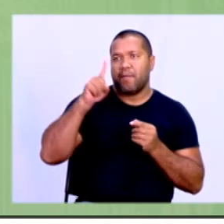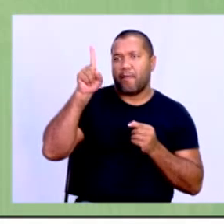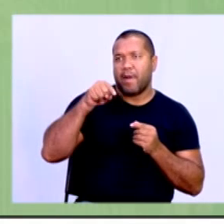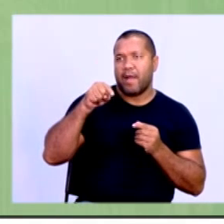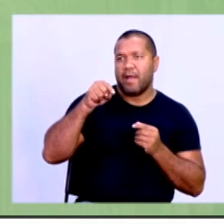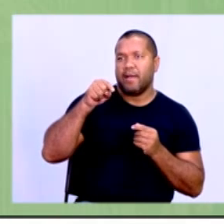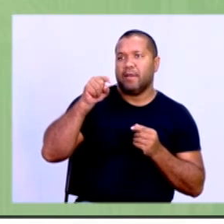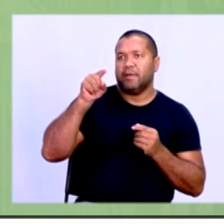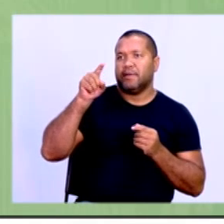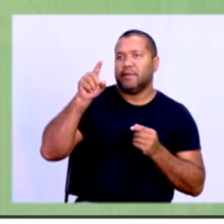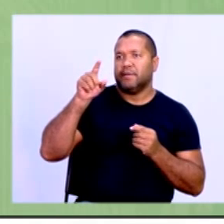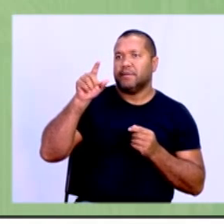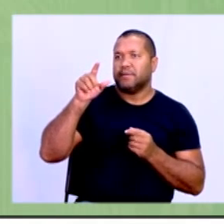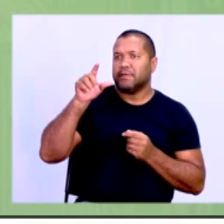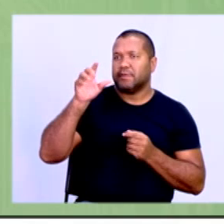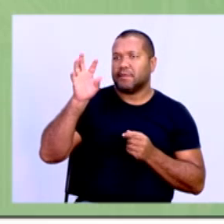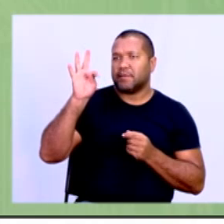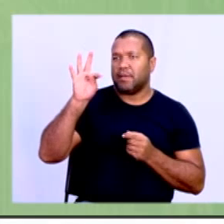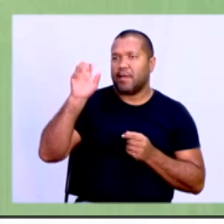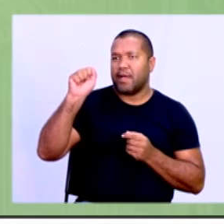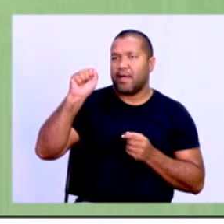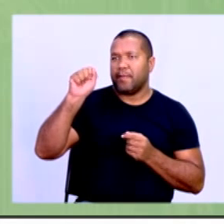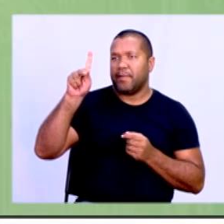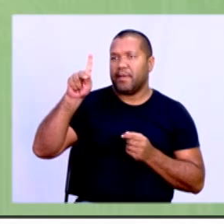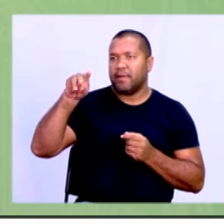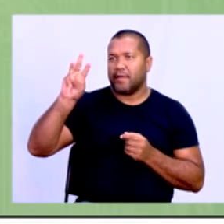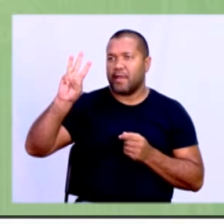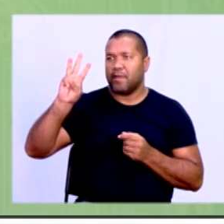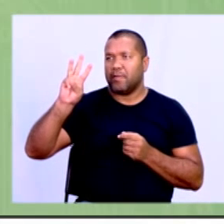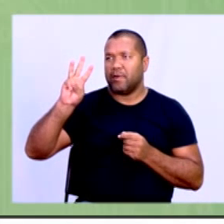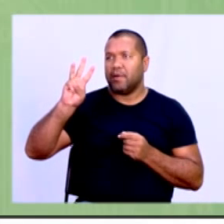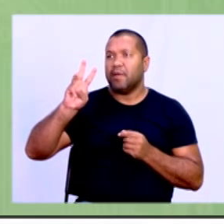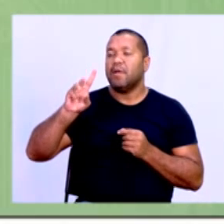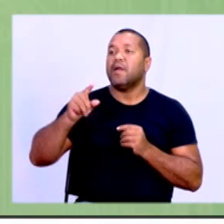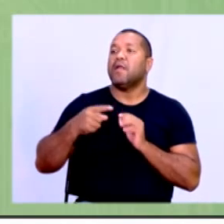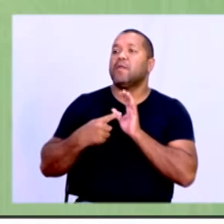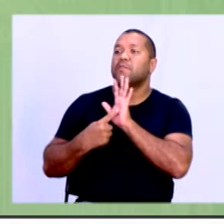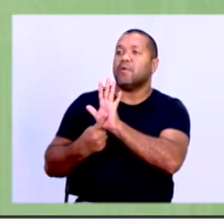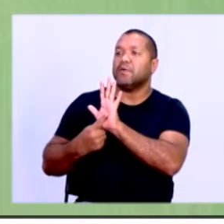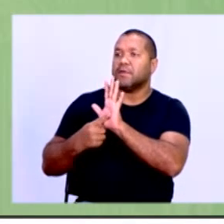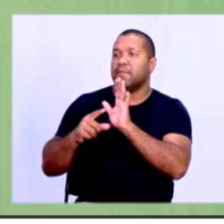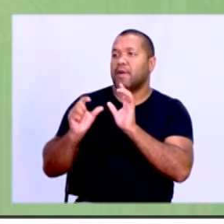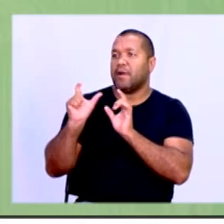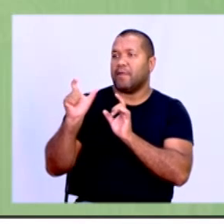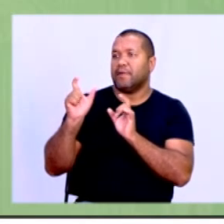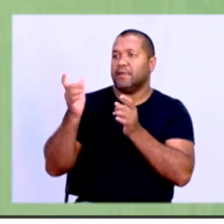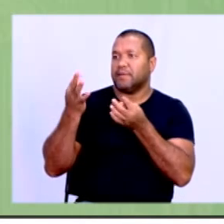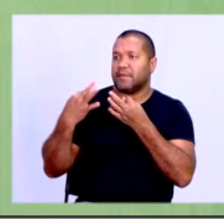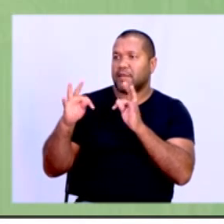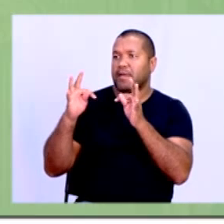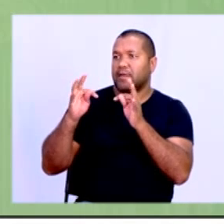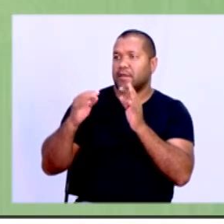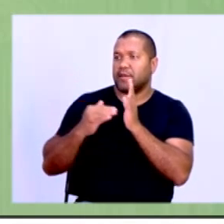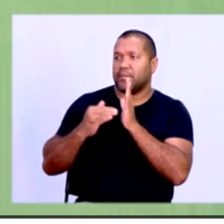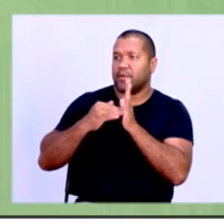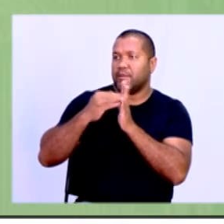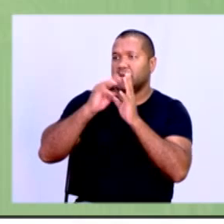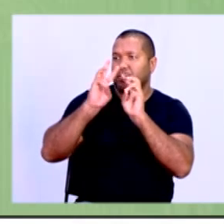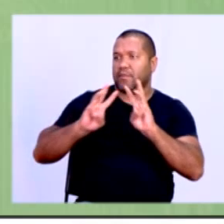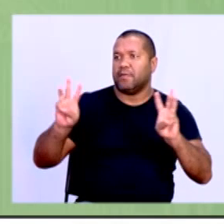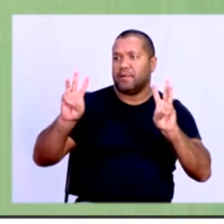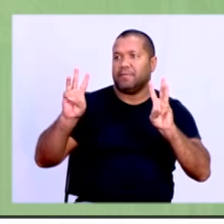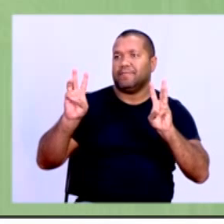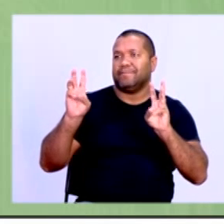TAPW, né? Técnicas Avançadas de Programação Web, ele me traz a palavra Técnicas de Programação Web. Então, para ele trazer isso, na hora que